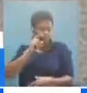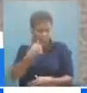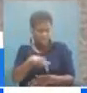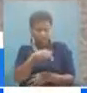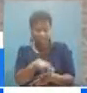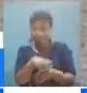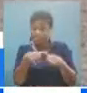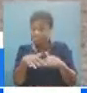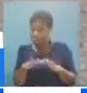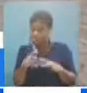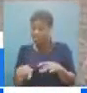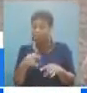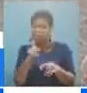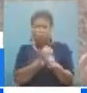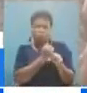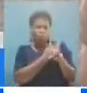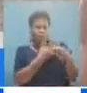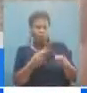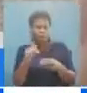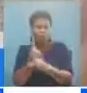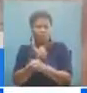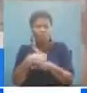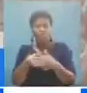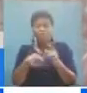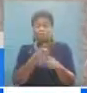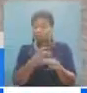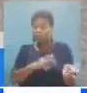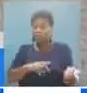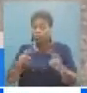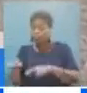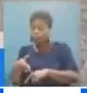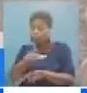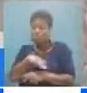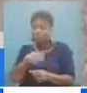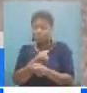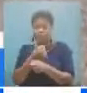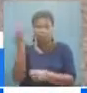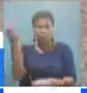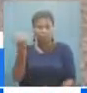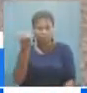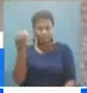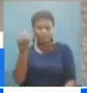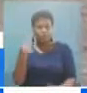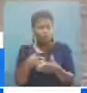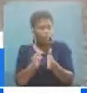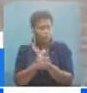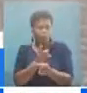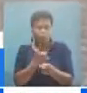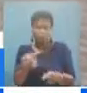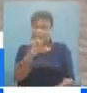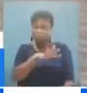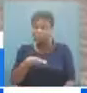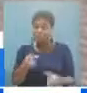Nós estamos aqui fazendo uma série de obras, porque nós vamos transferir para esse espaço o serviço do ambiente, né, completo, porque é um